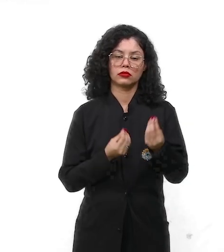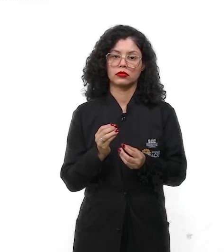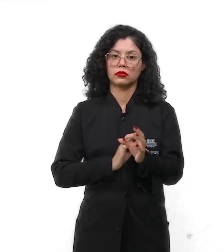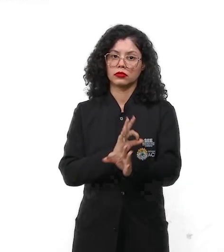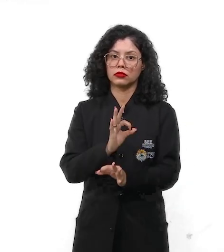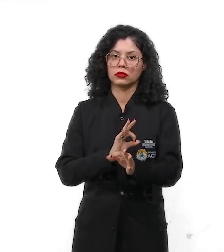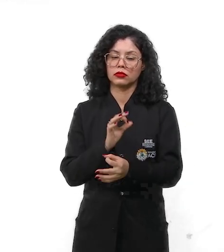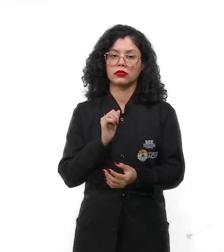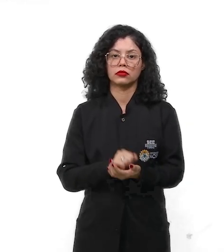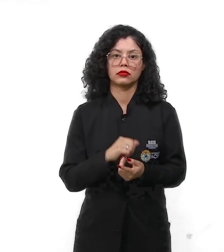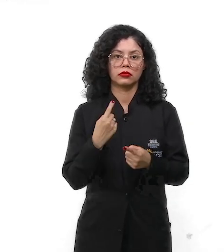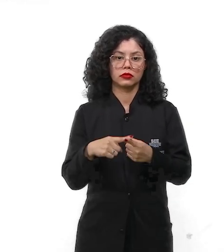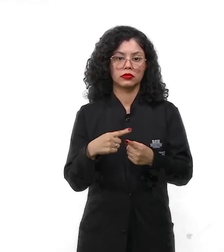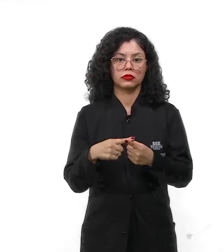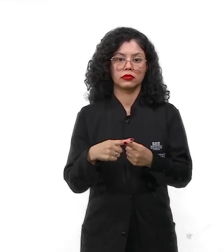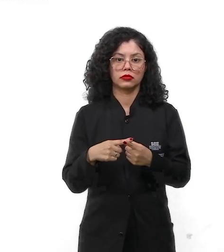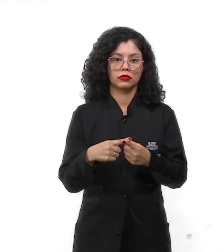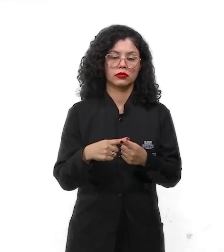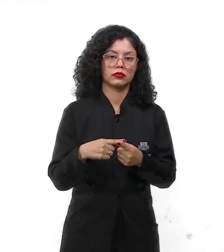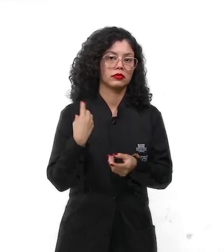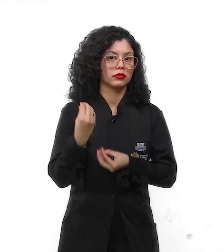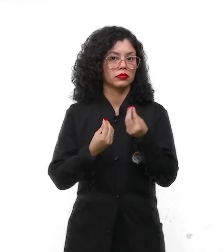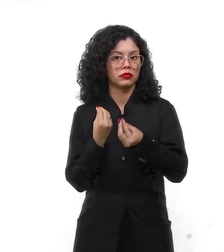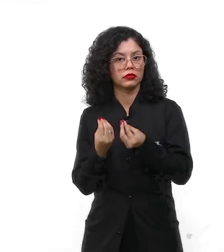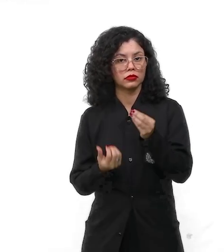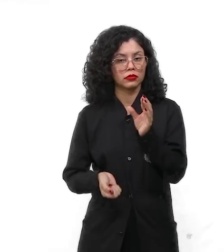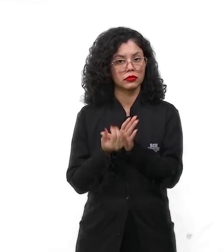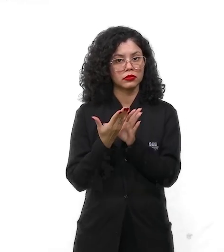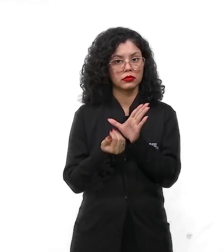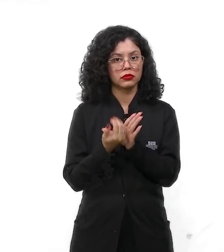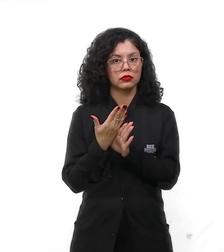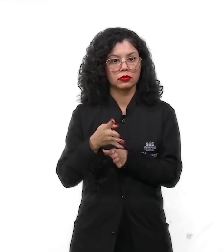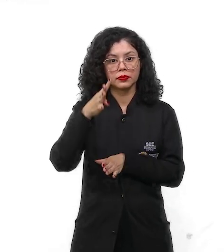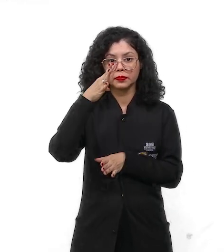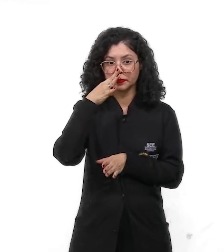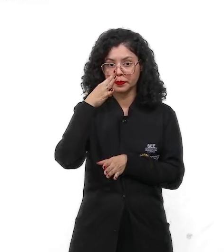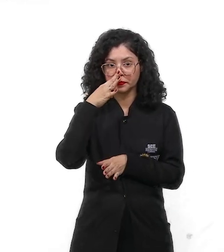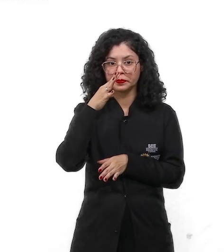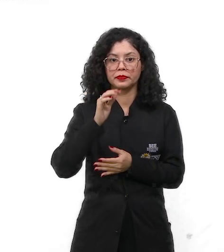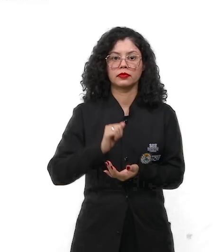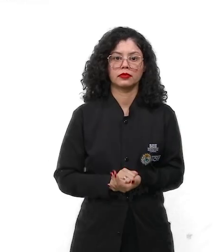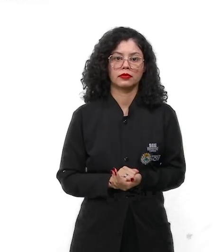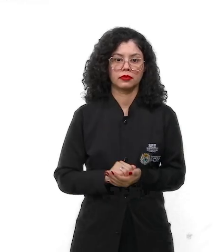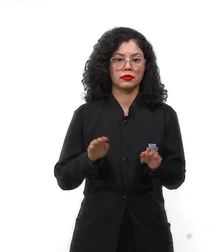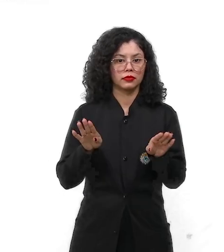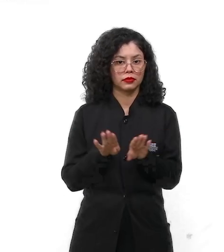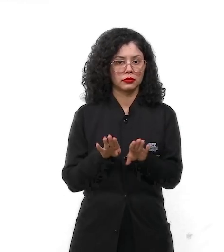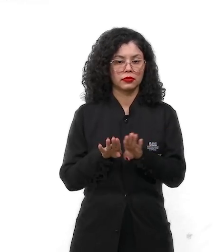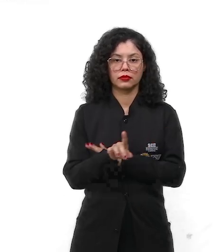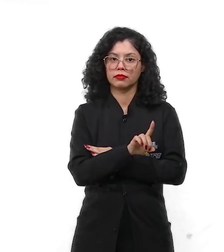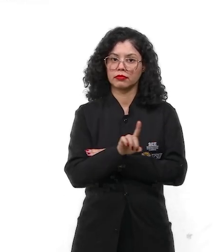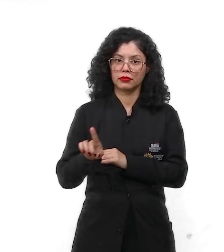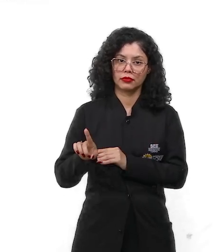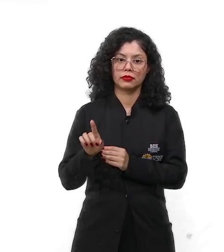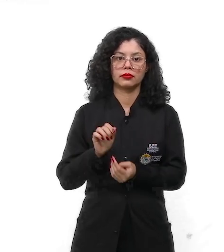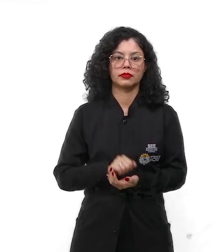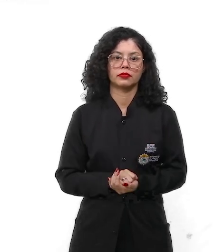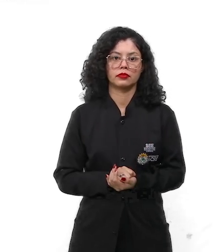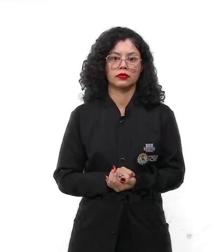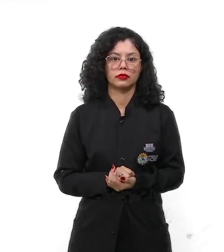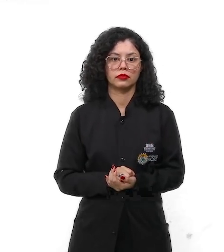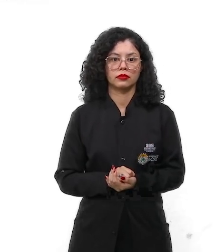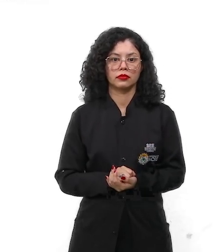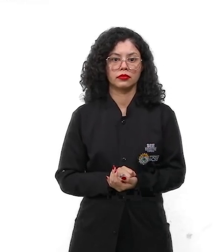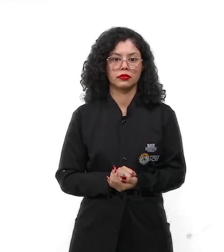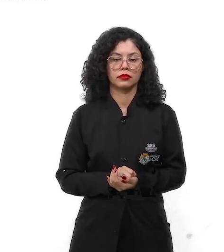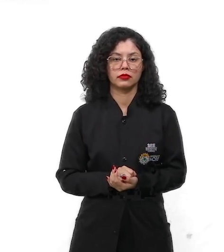colagem embrionária porque depende da reprodução assistida? Também não. Não por isso. Não por